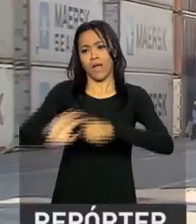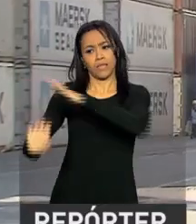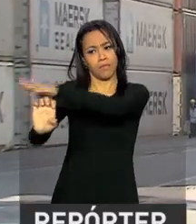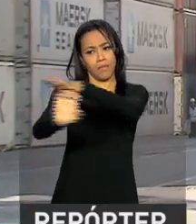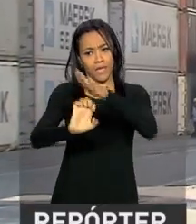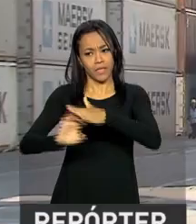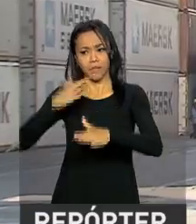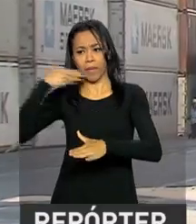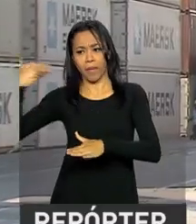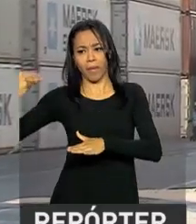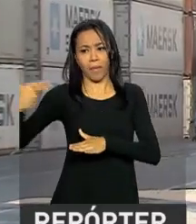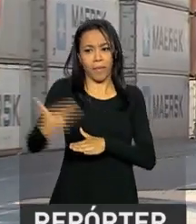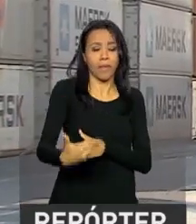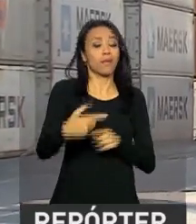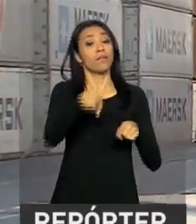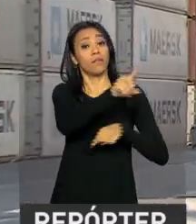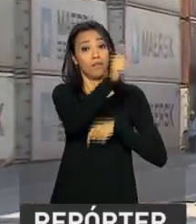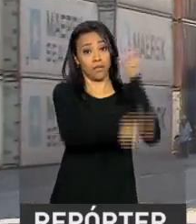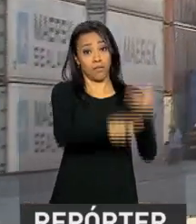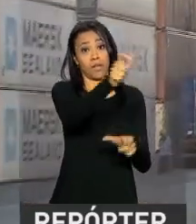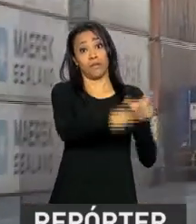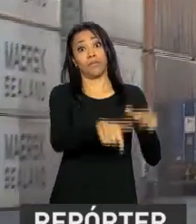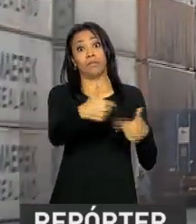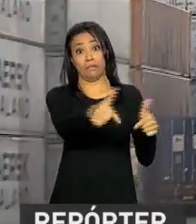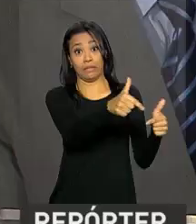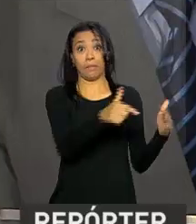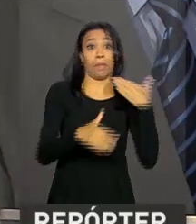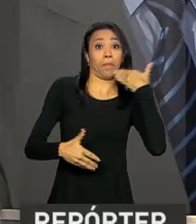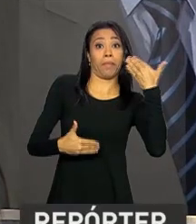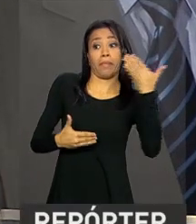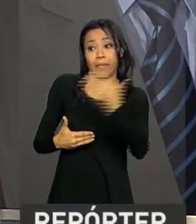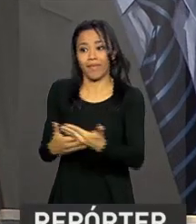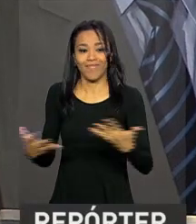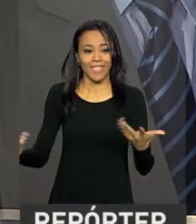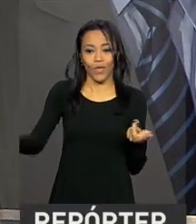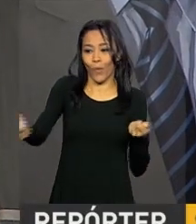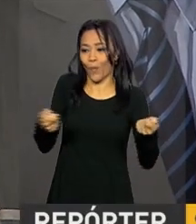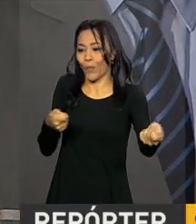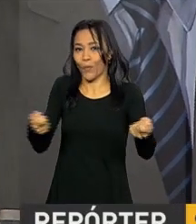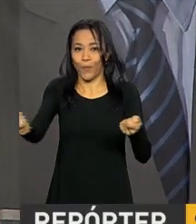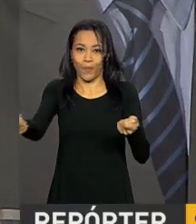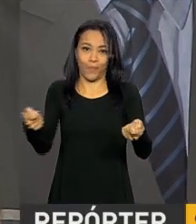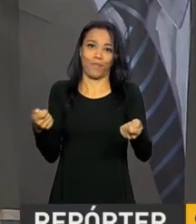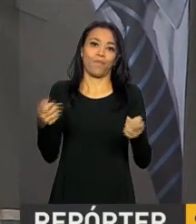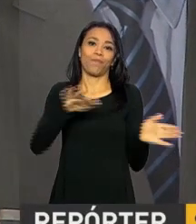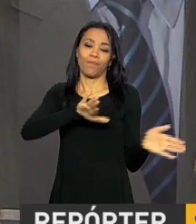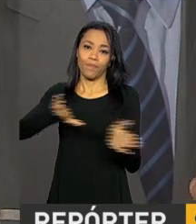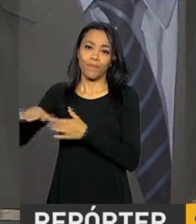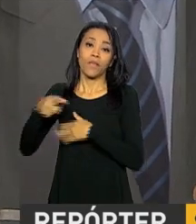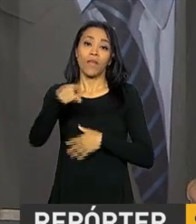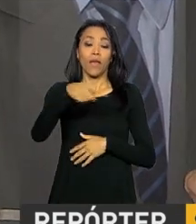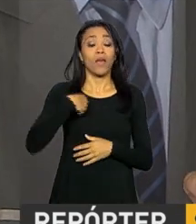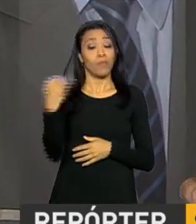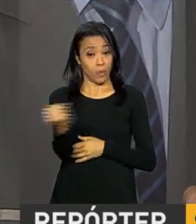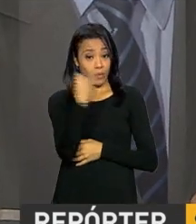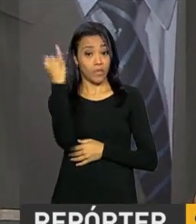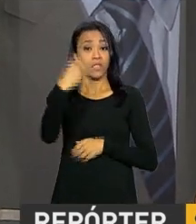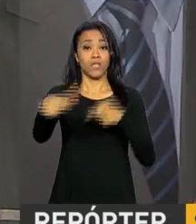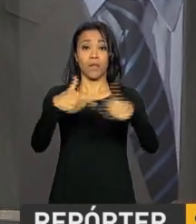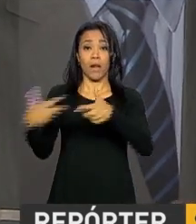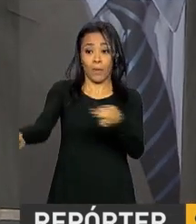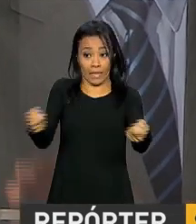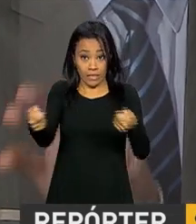das empresas, que não podem perder negócios. É fundamental trabalharmos o equilíbrio tanto do